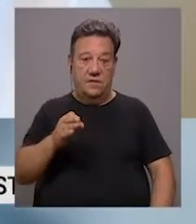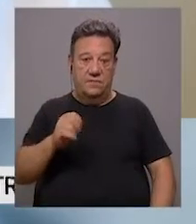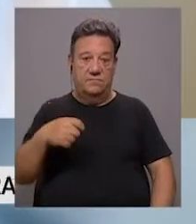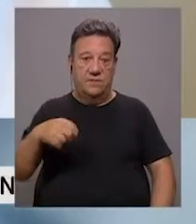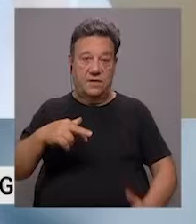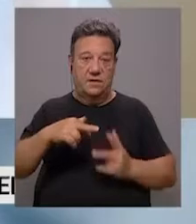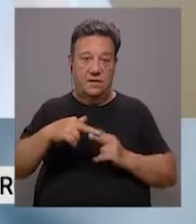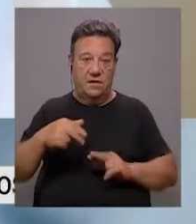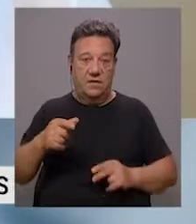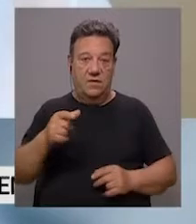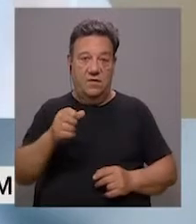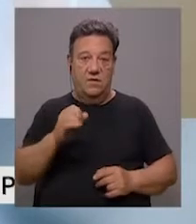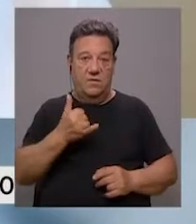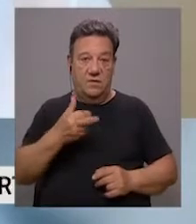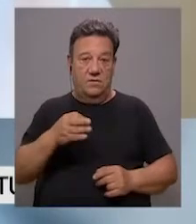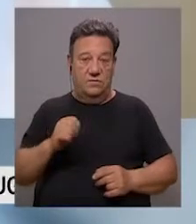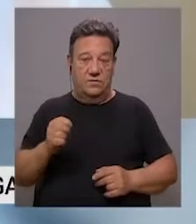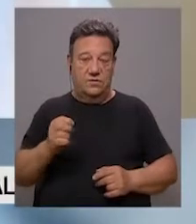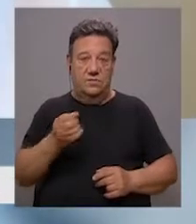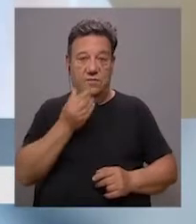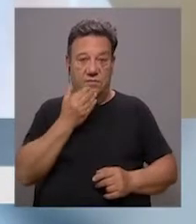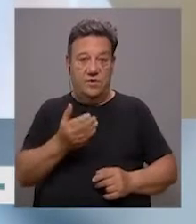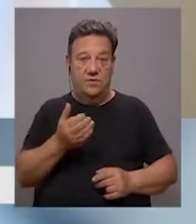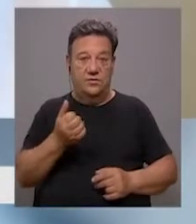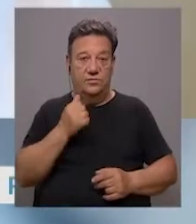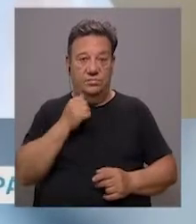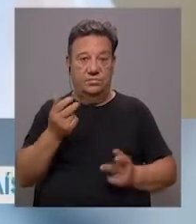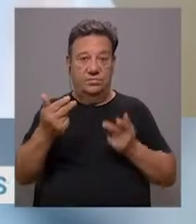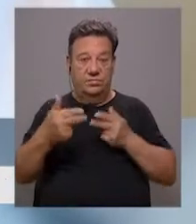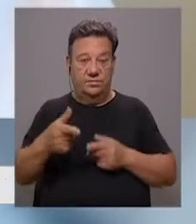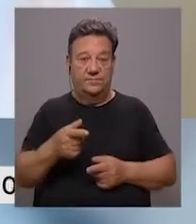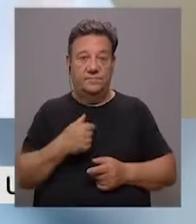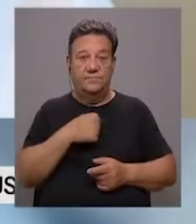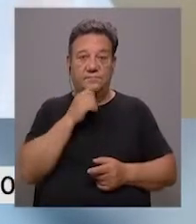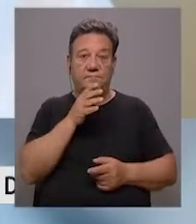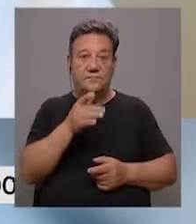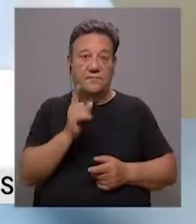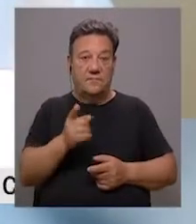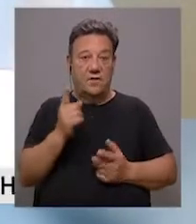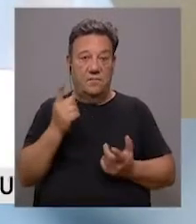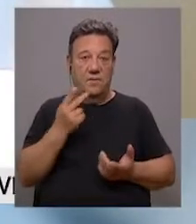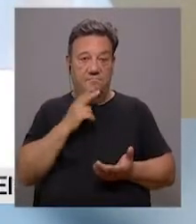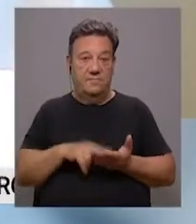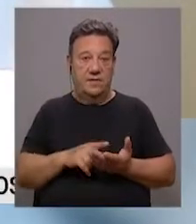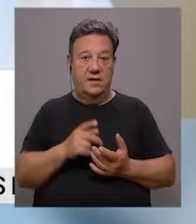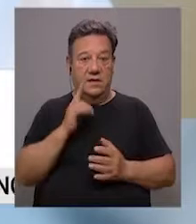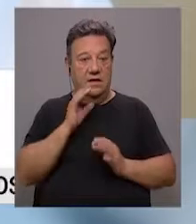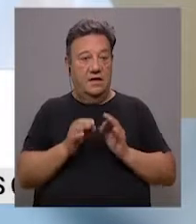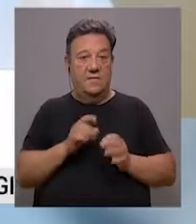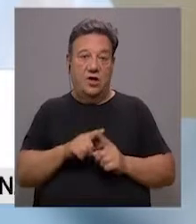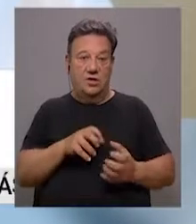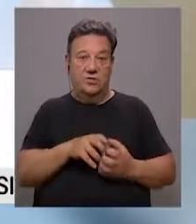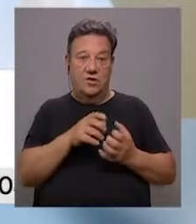Câmara Municipal de Óbidos. Muito obrigada por estar aqui connosco. Podemos dizer que se trata de uma verdadeira terapia de choque